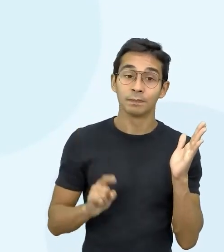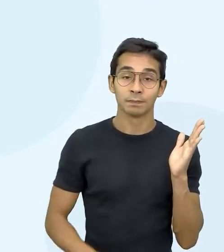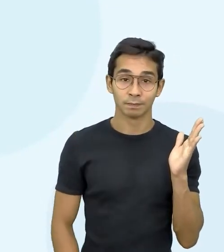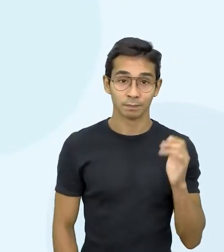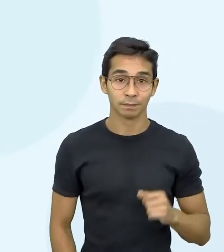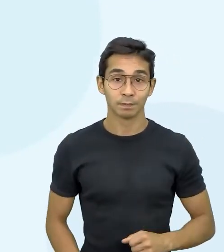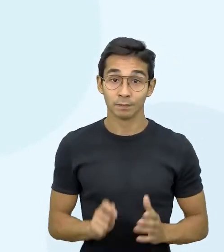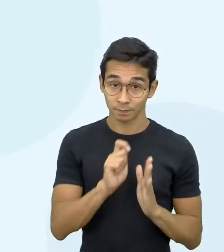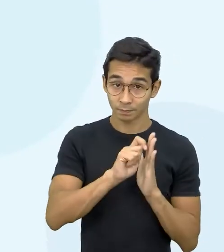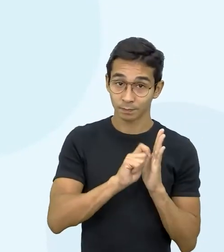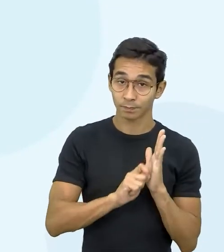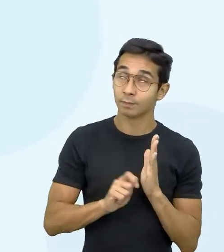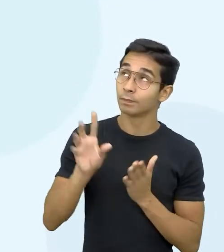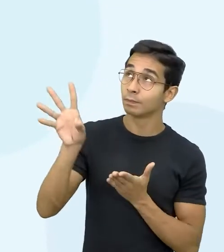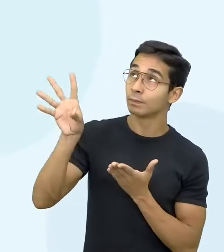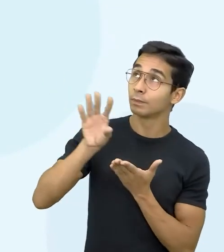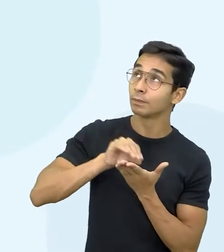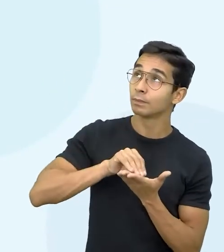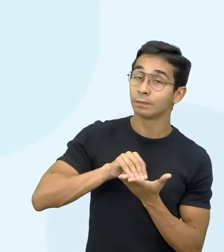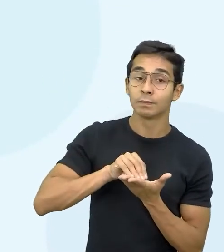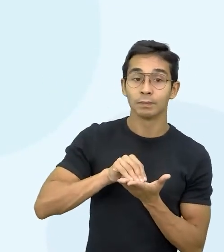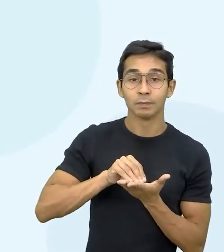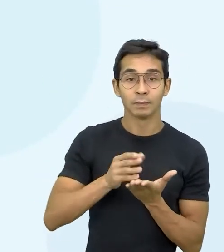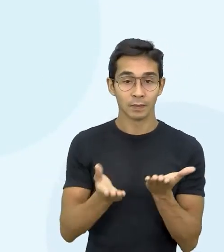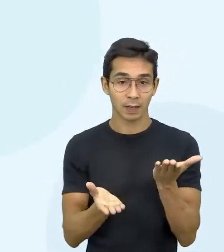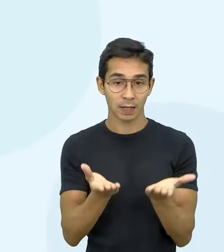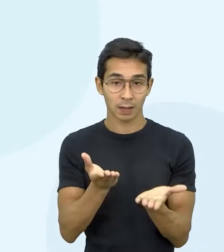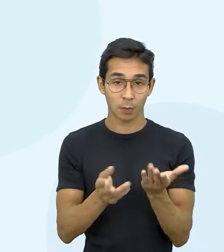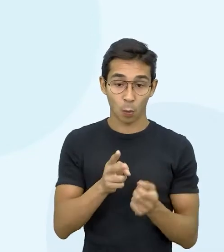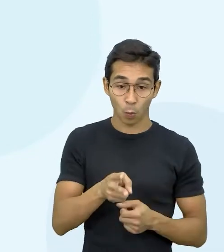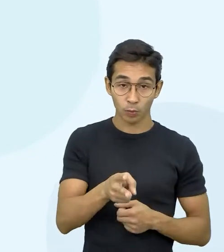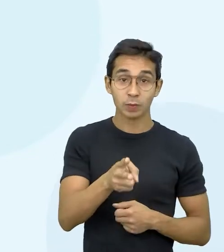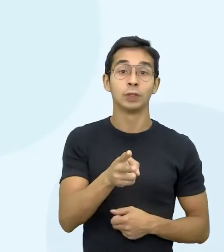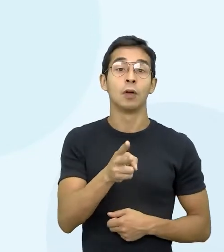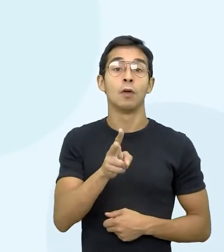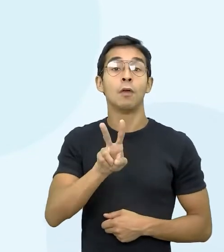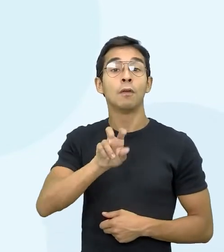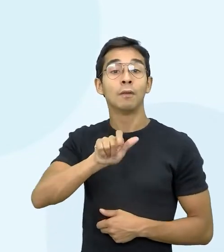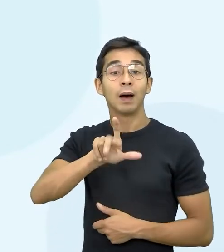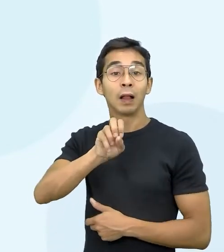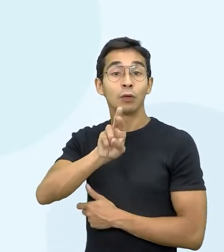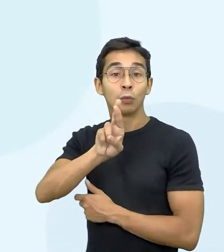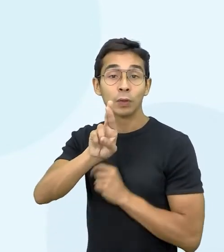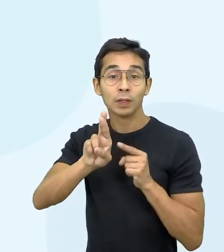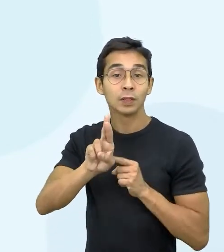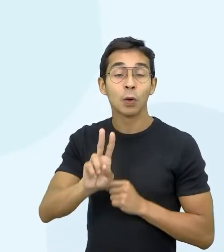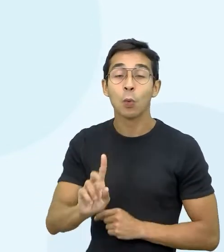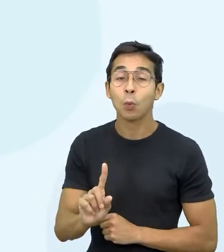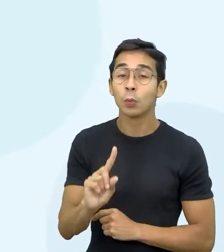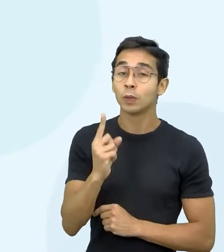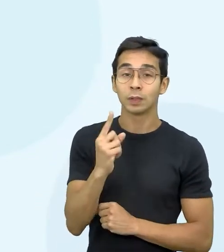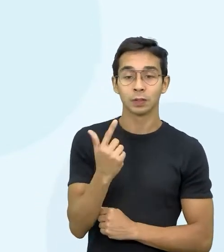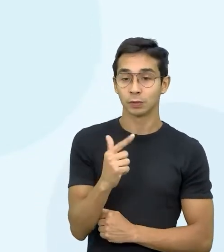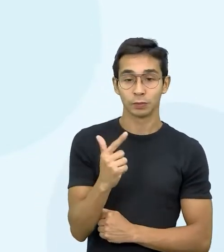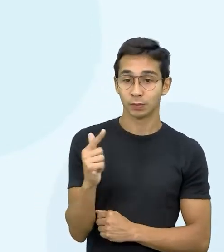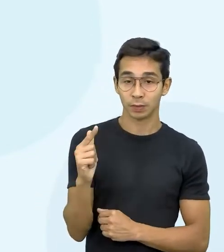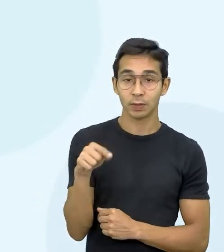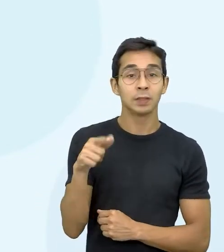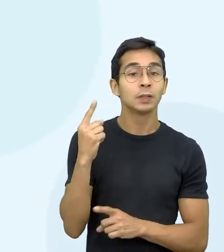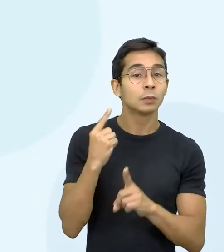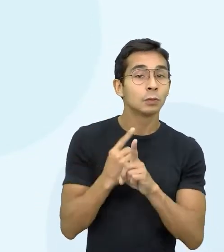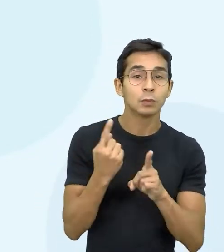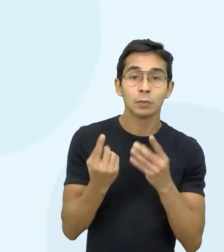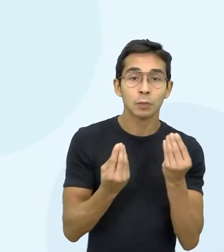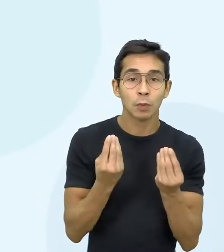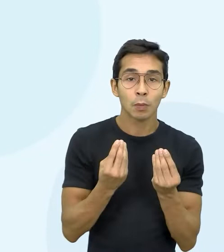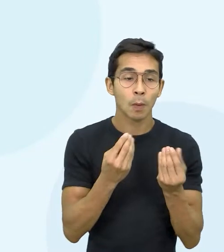Constante de equilíbrio é um valor sem unidade, obtido da divisão entre a multiplicação da